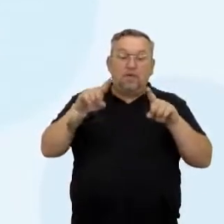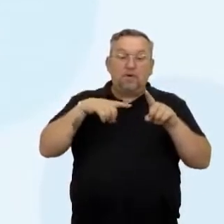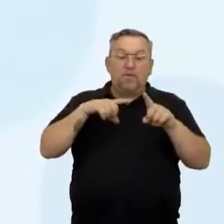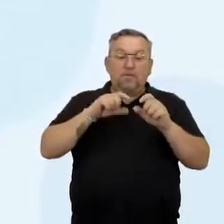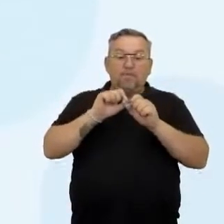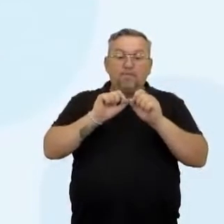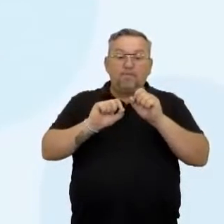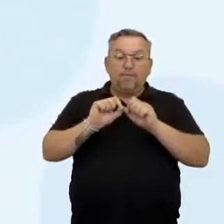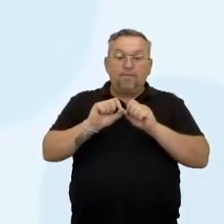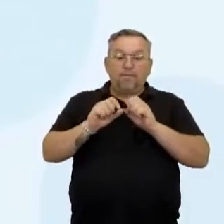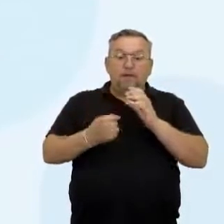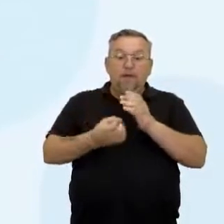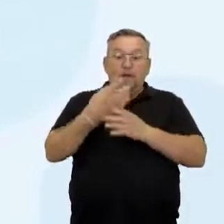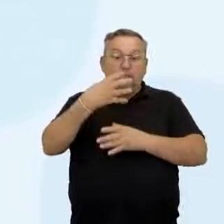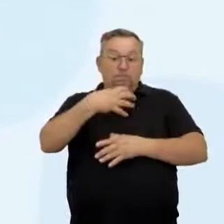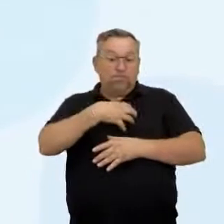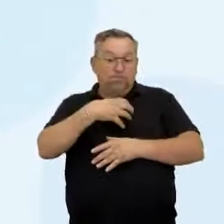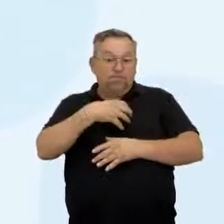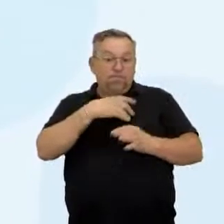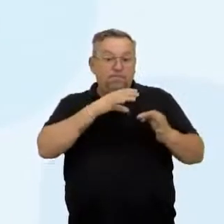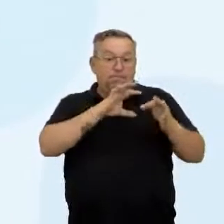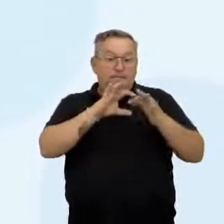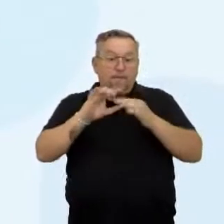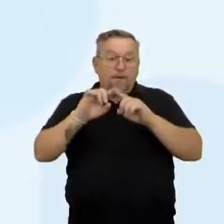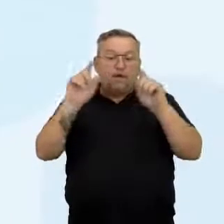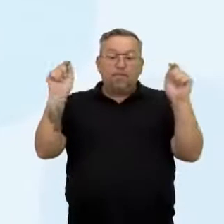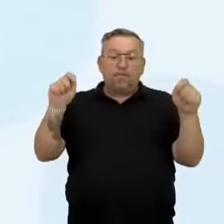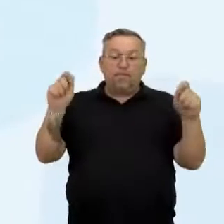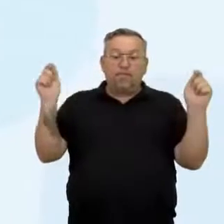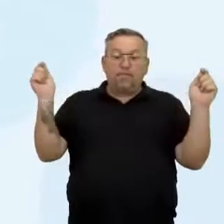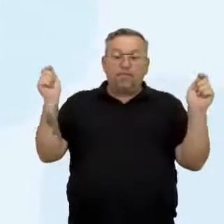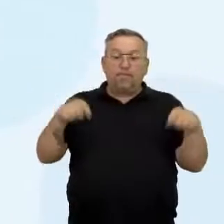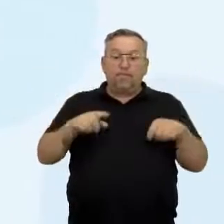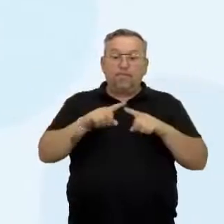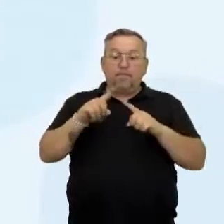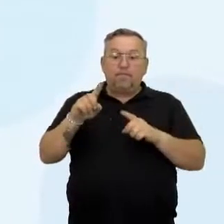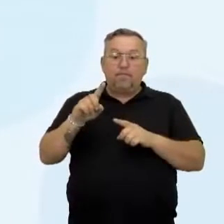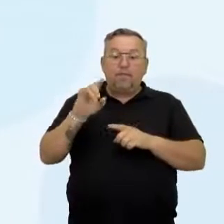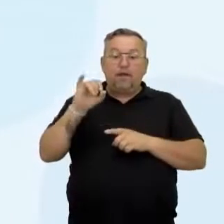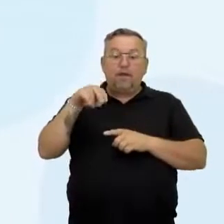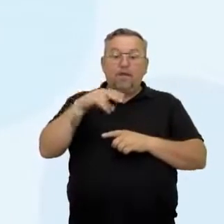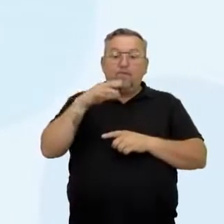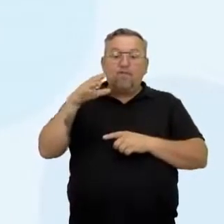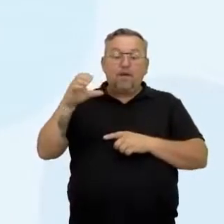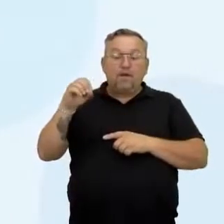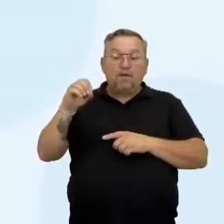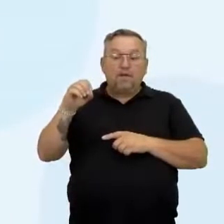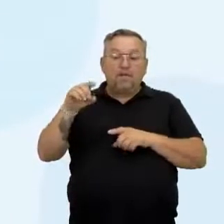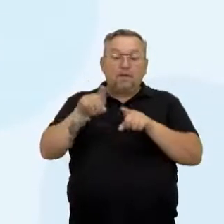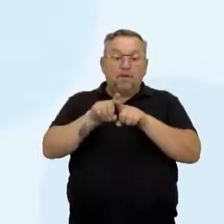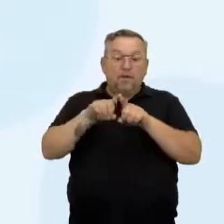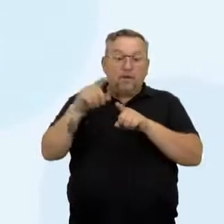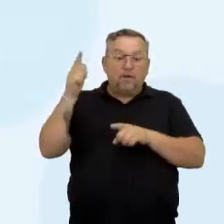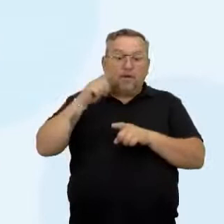direções determinadas, criar condições contextuais para que possam capacitar-se a inovar e ganhar produtividade